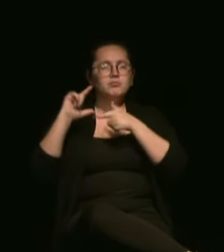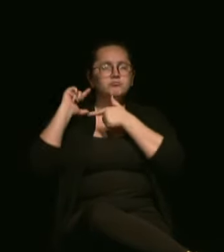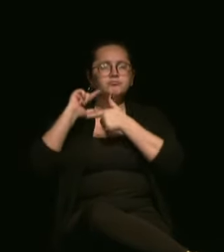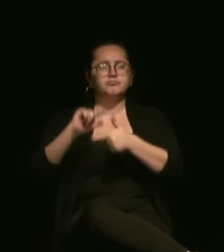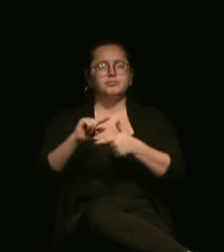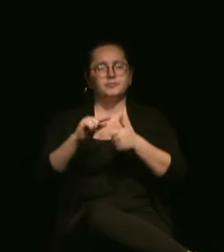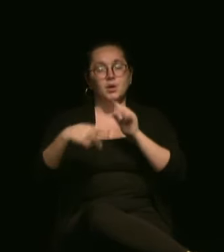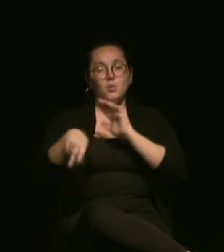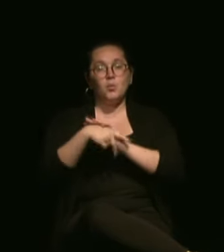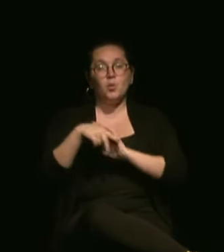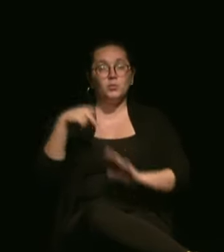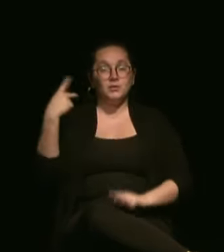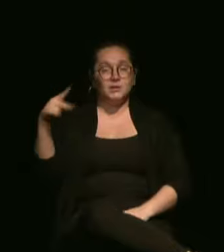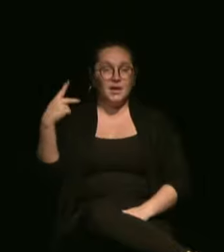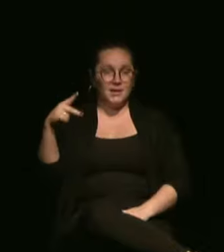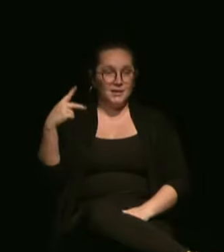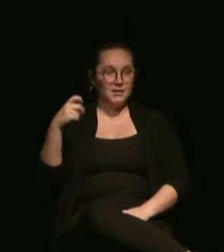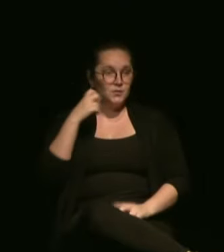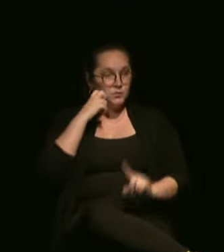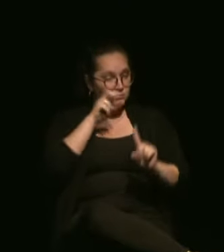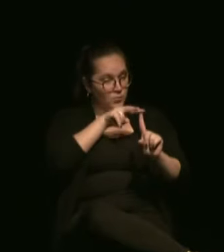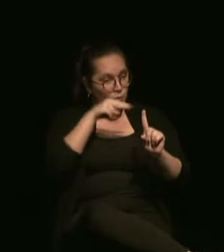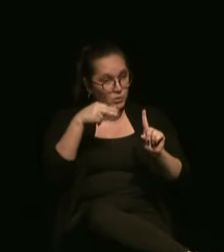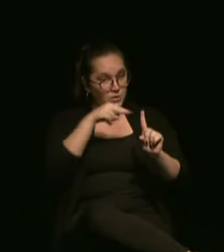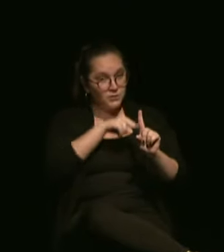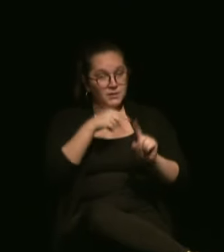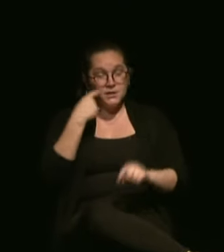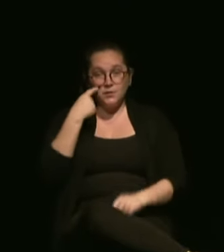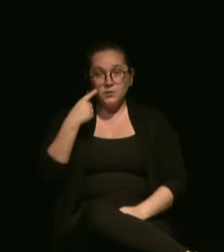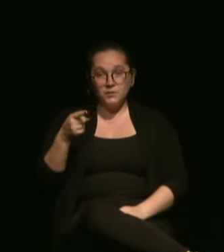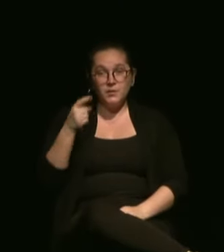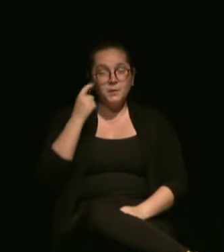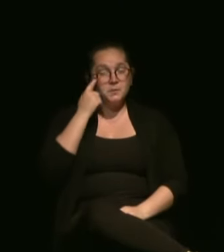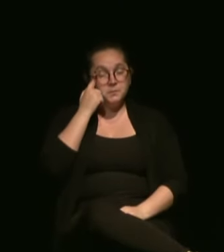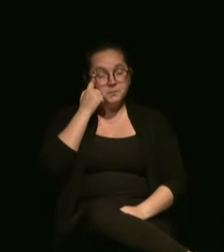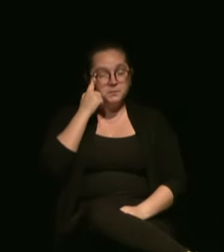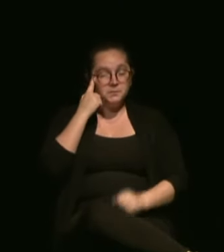de vista daquilo que você está vendo, daquilo que...